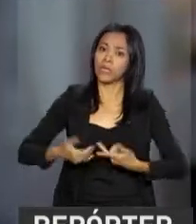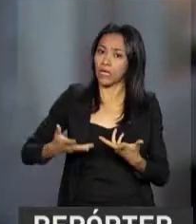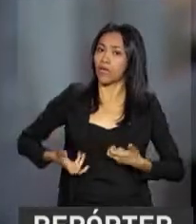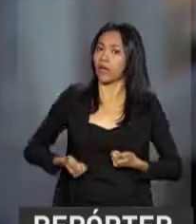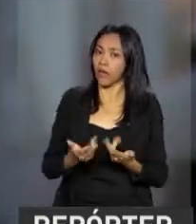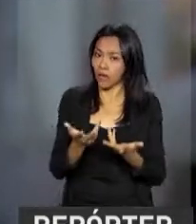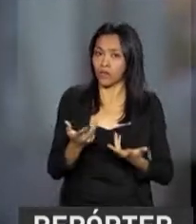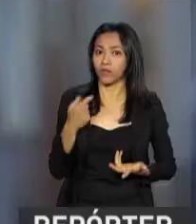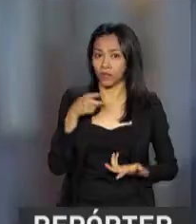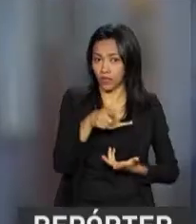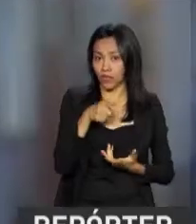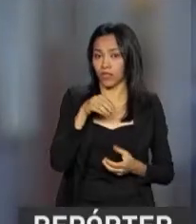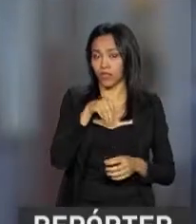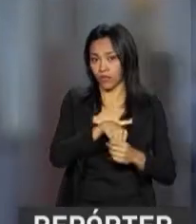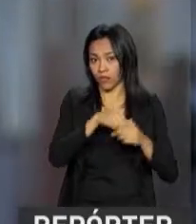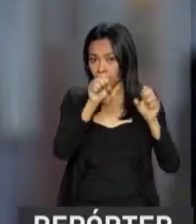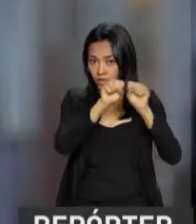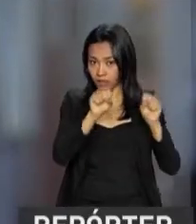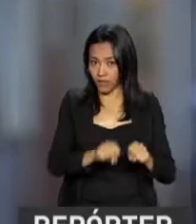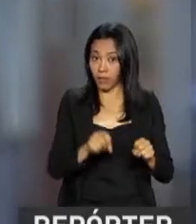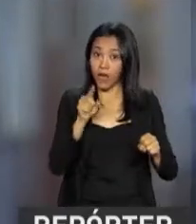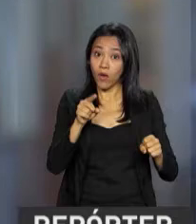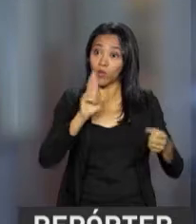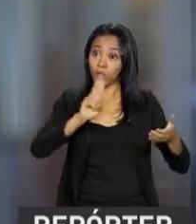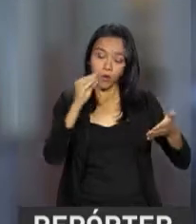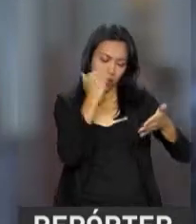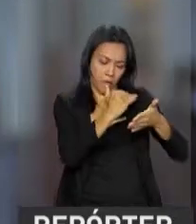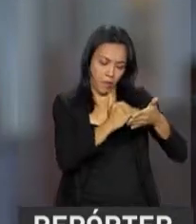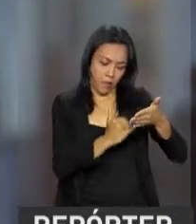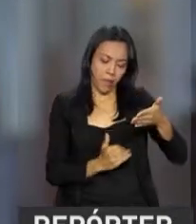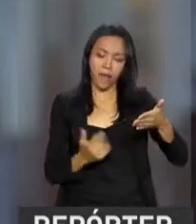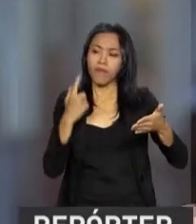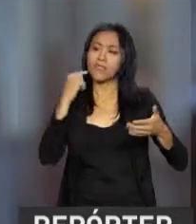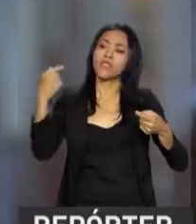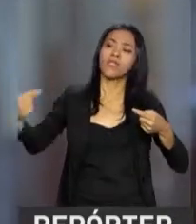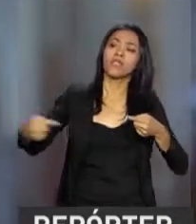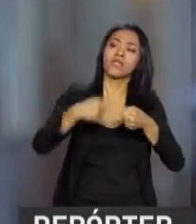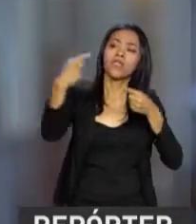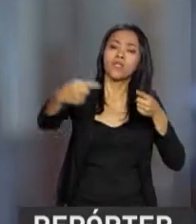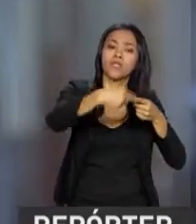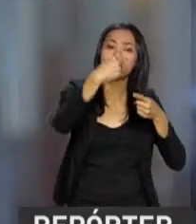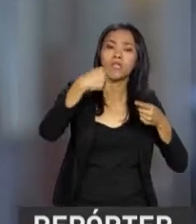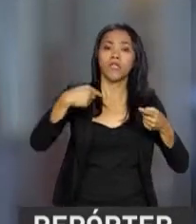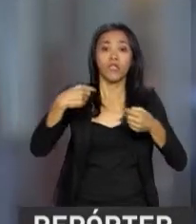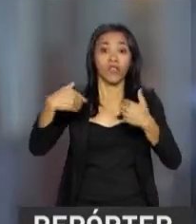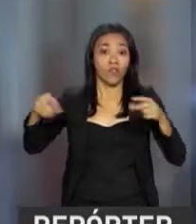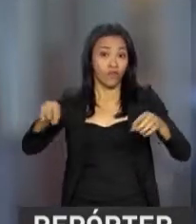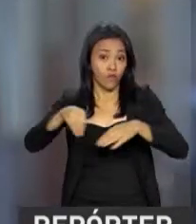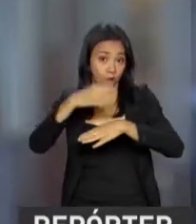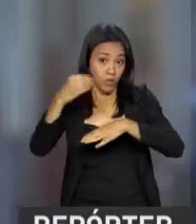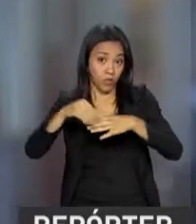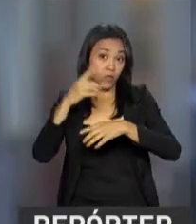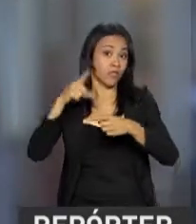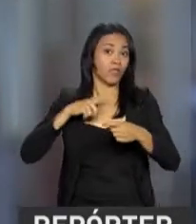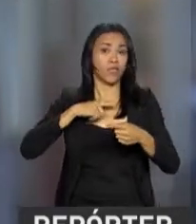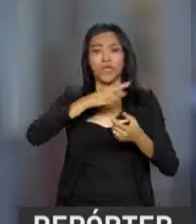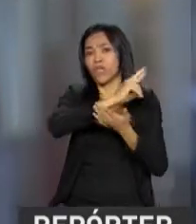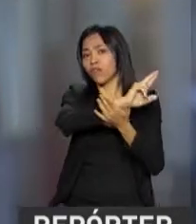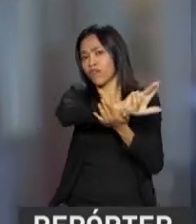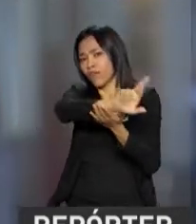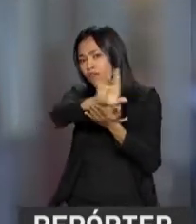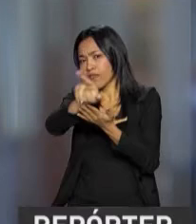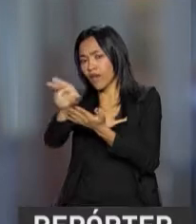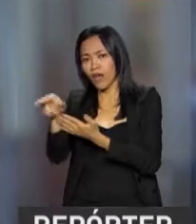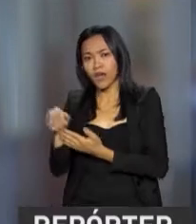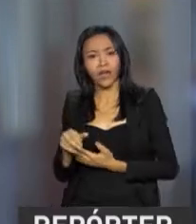cdc e processamento esse cadastro você tem aqui ele vai ser confrontado com os cadastros que tem a caixa que você tem na receita que você tem na previdência não